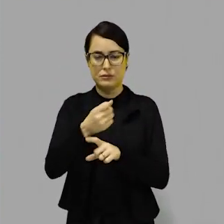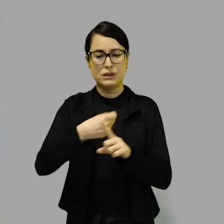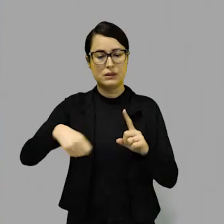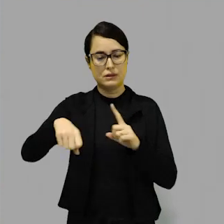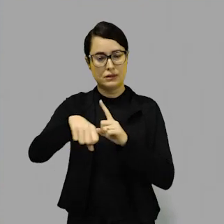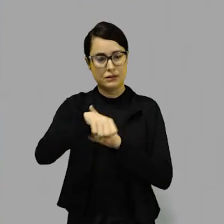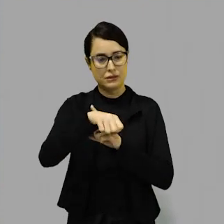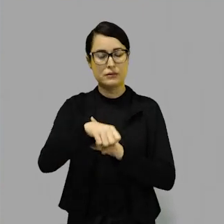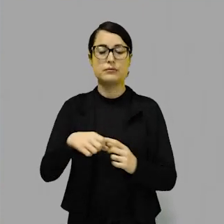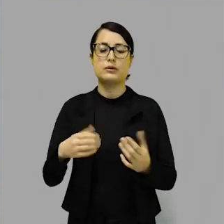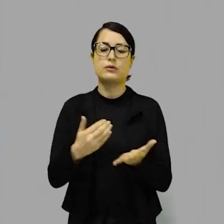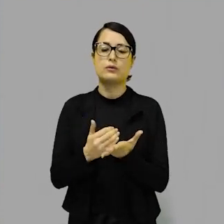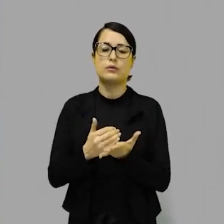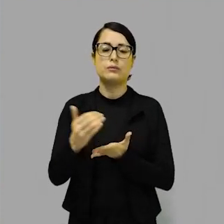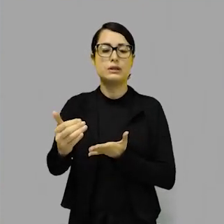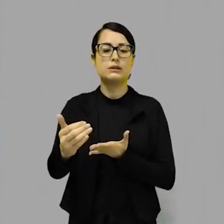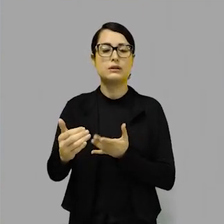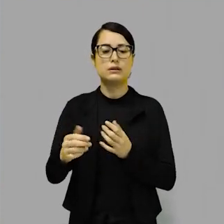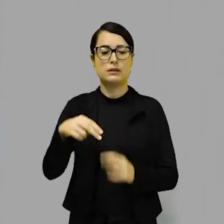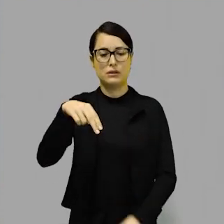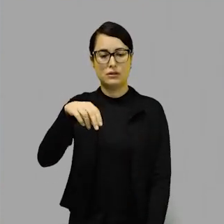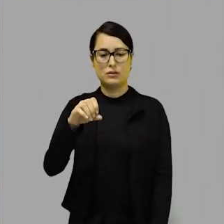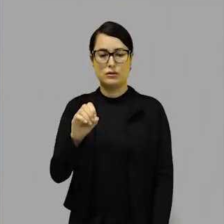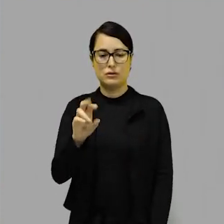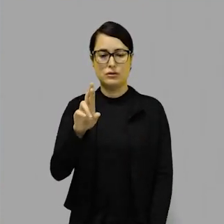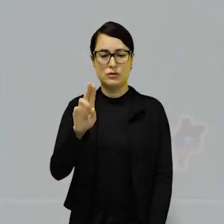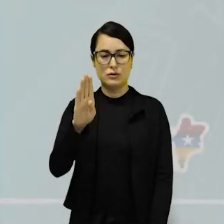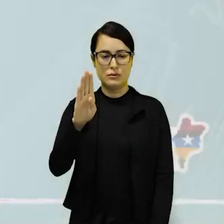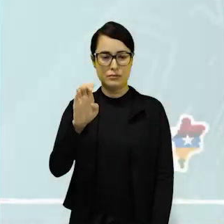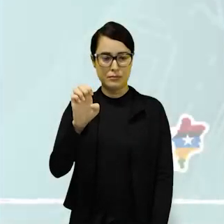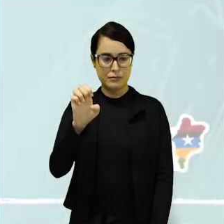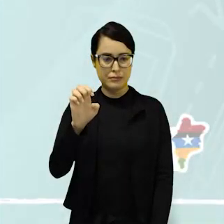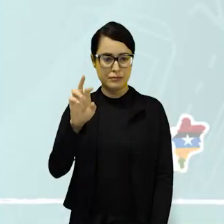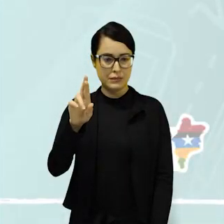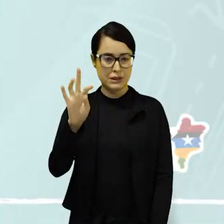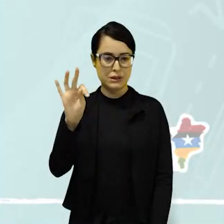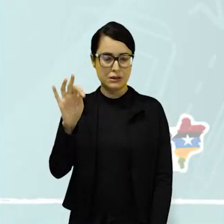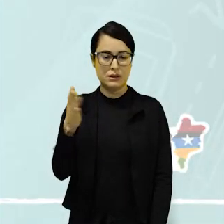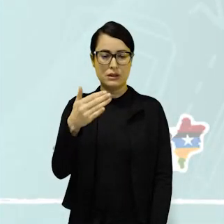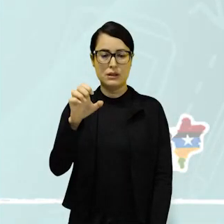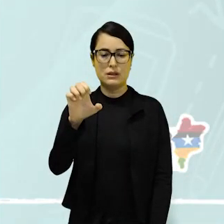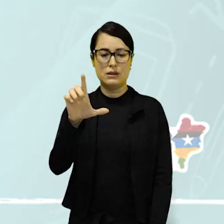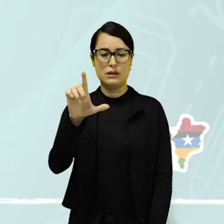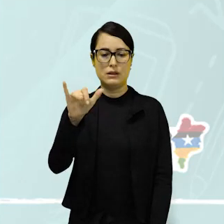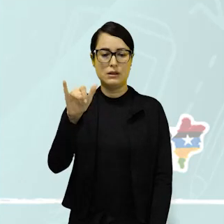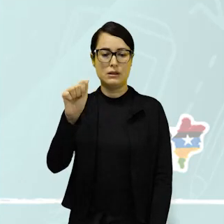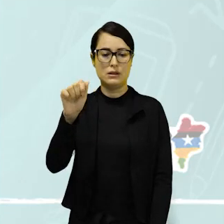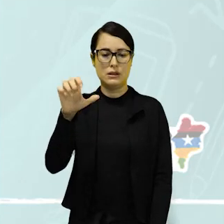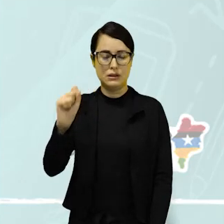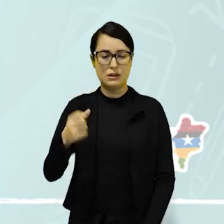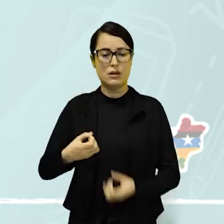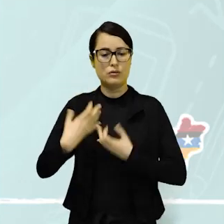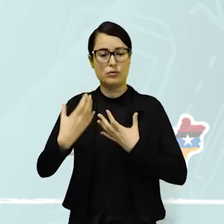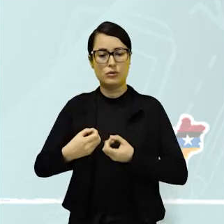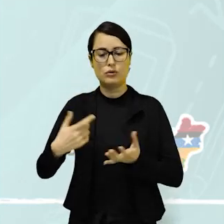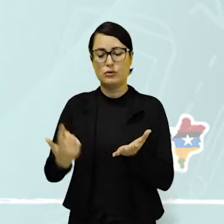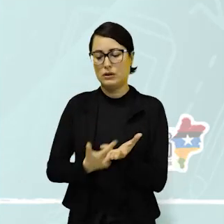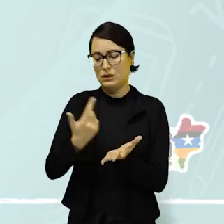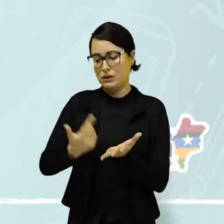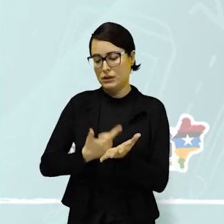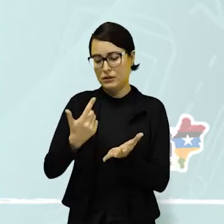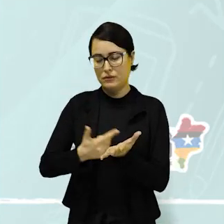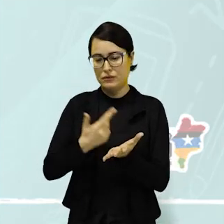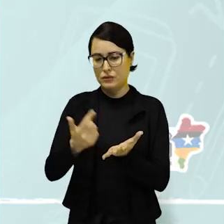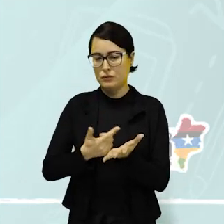sociologia. Vamos começar com Norbert Elias. Norbert Elias é o autor de um livro